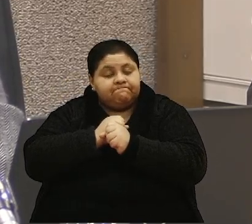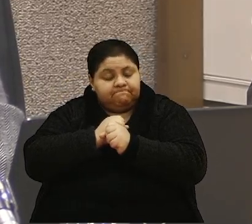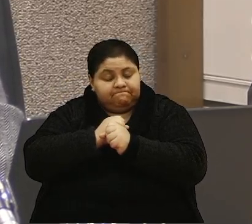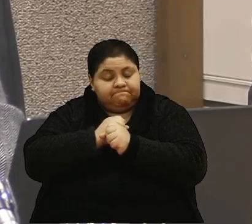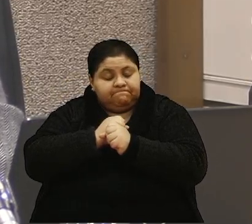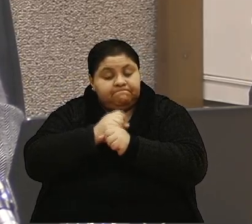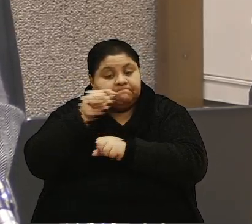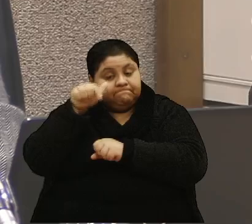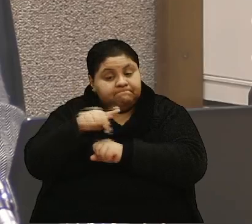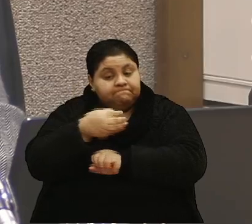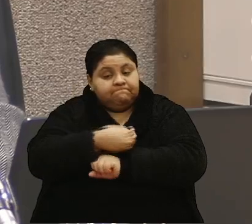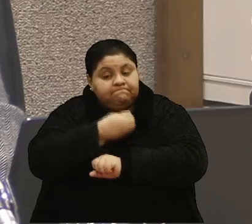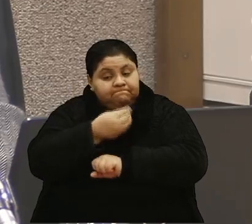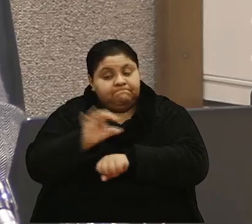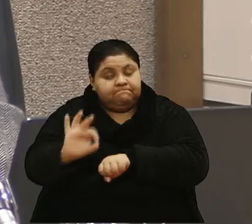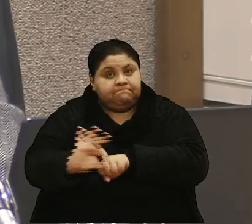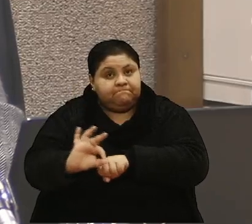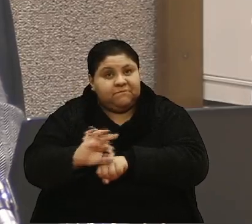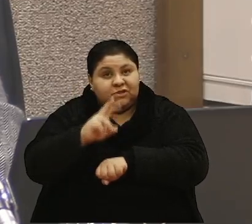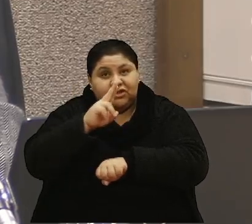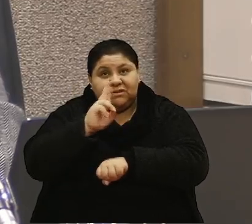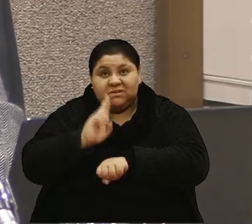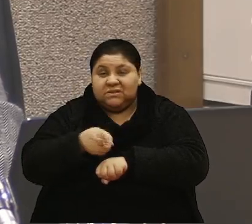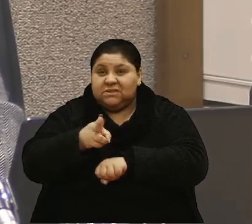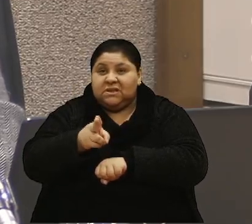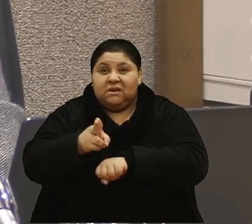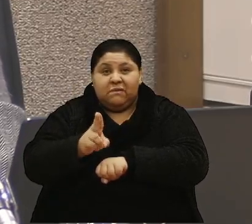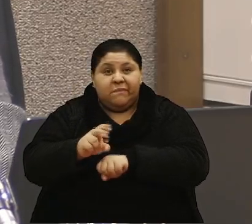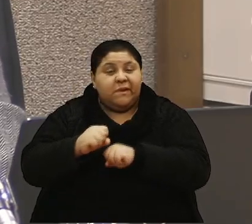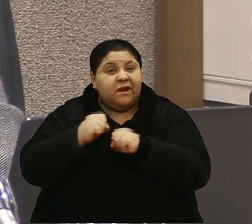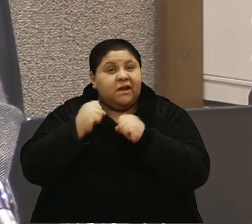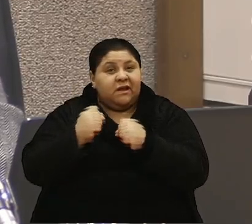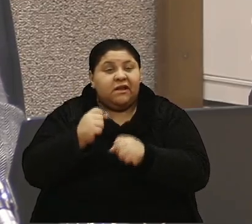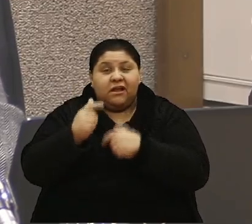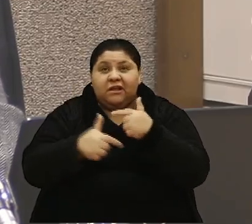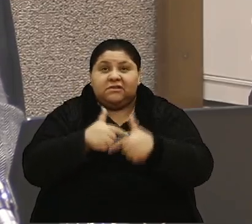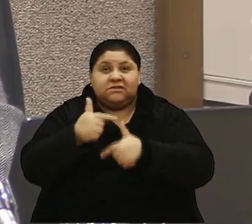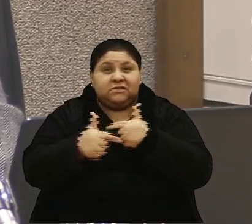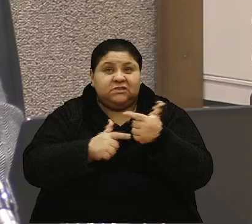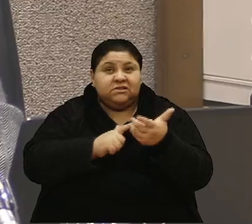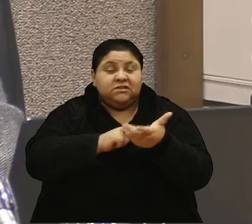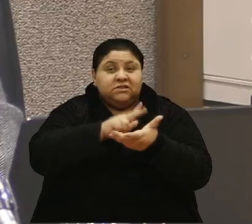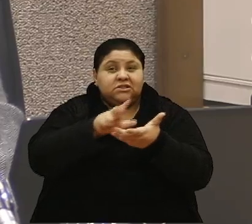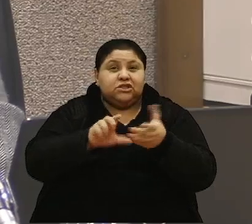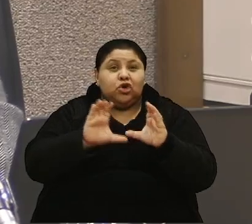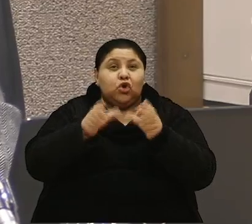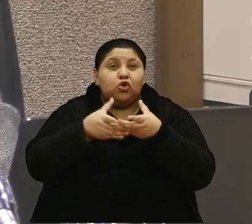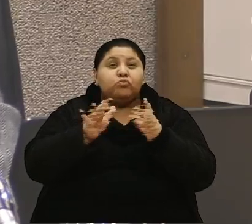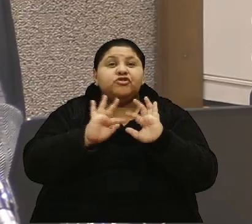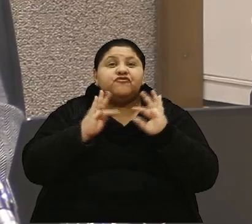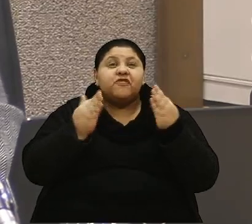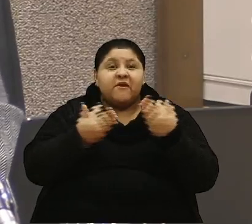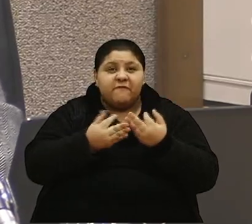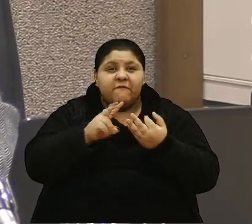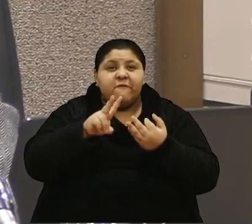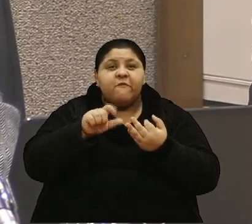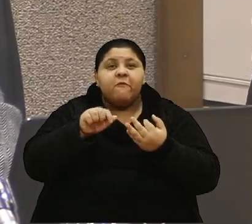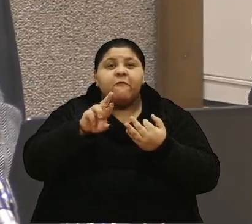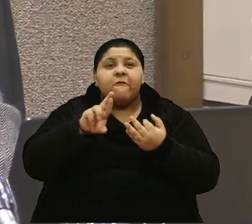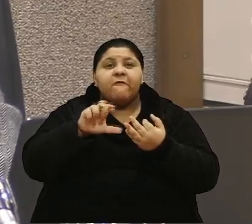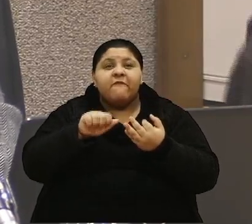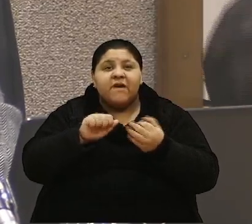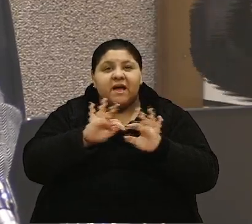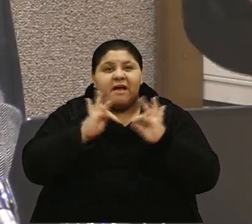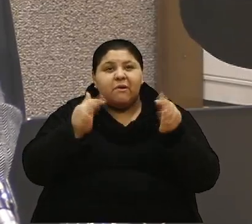E nessa minha vida de advogado, nunca deixei de advogar, atuei muito em vara de família. E se eu